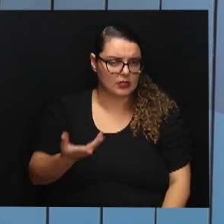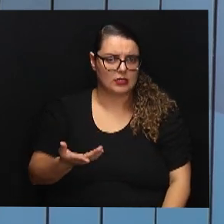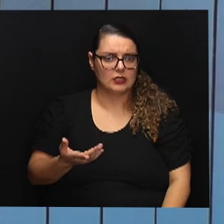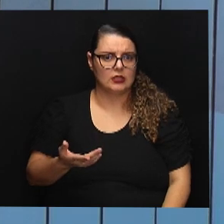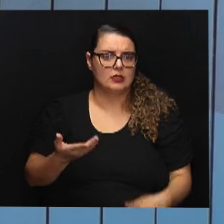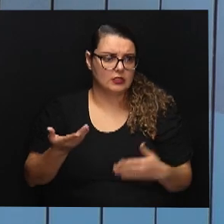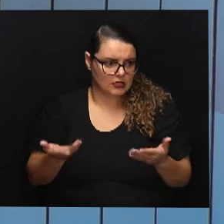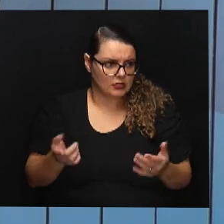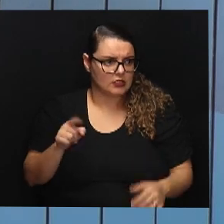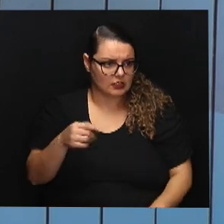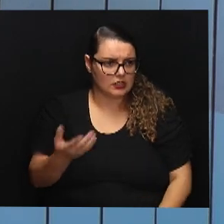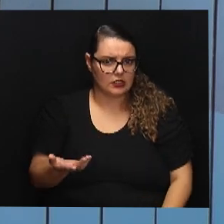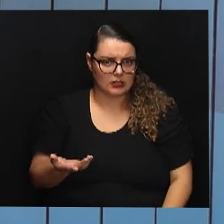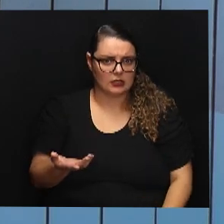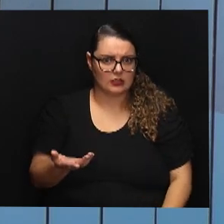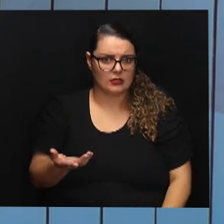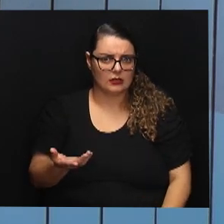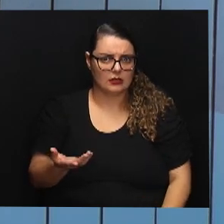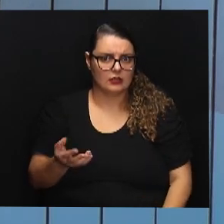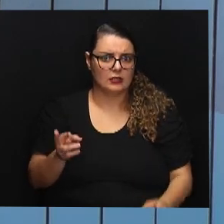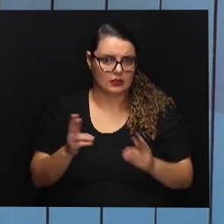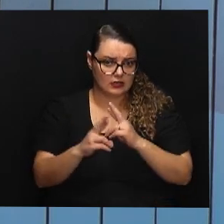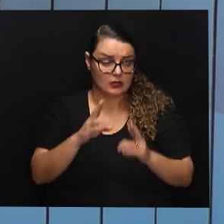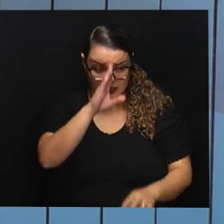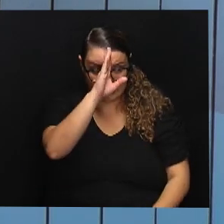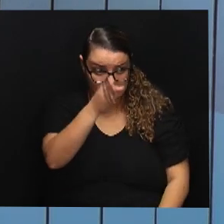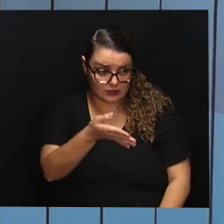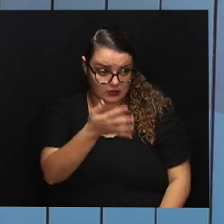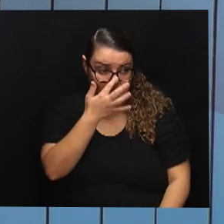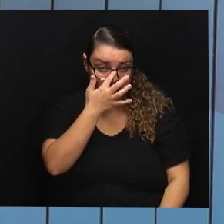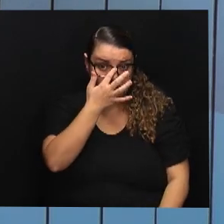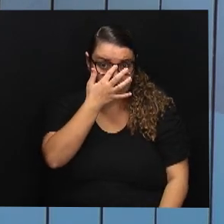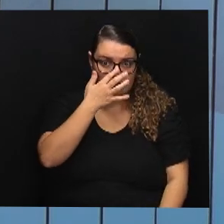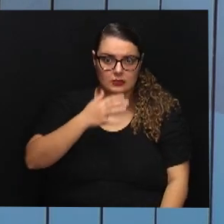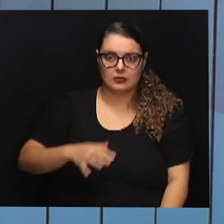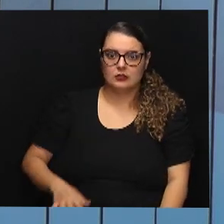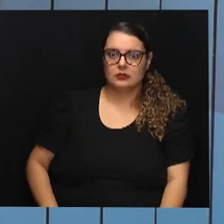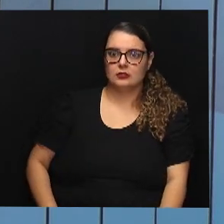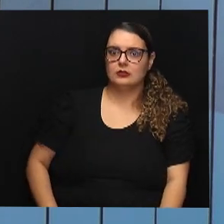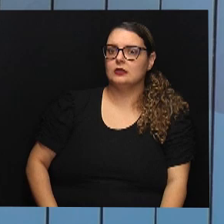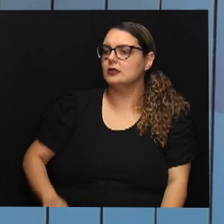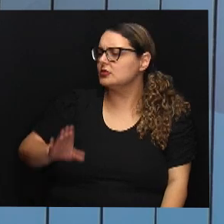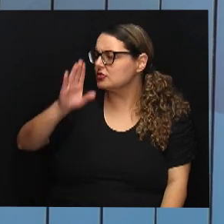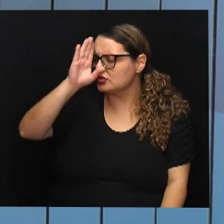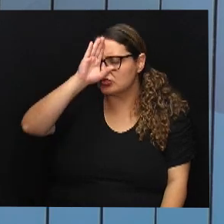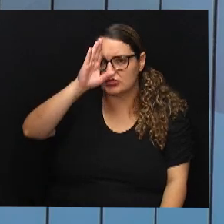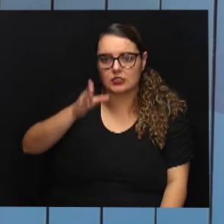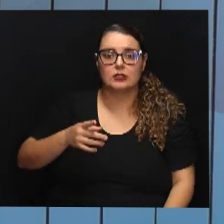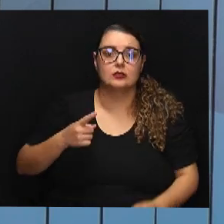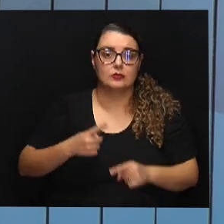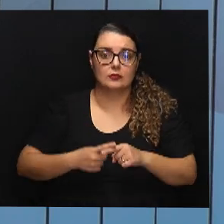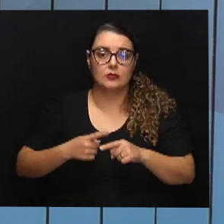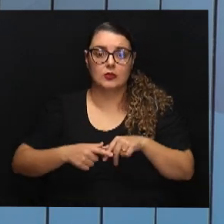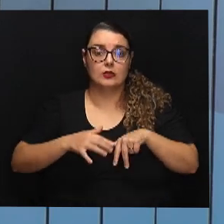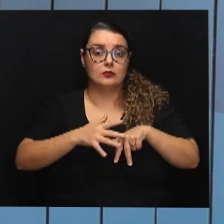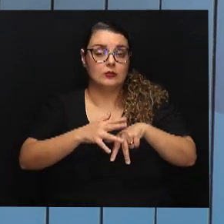né? Vai ter mais dor ali. Isso, então, é diretamente ligado mesmo, né?